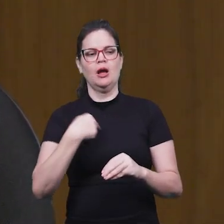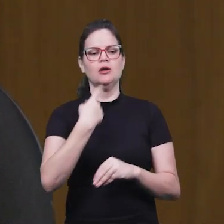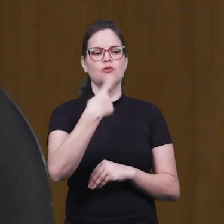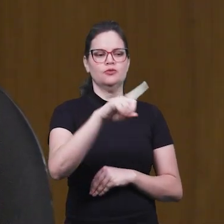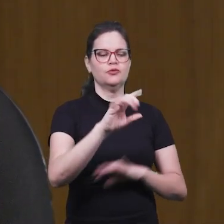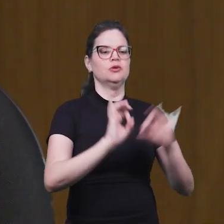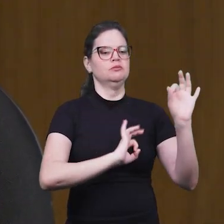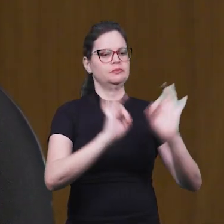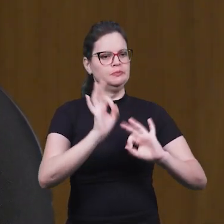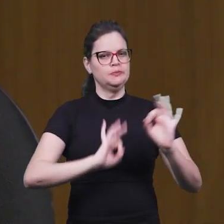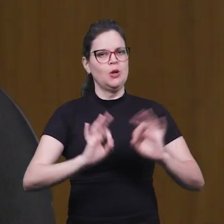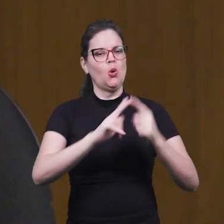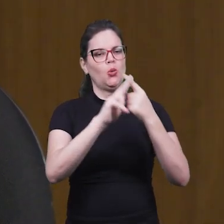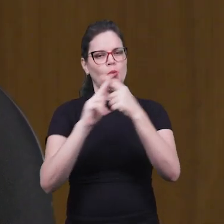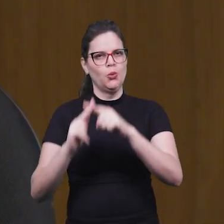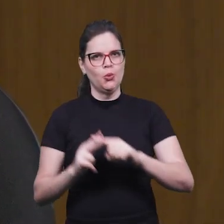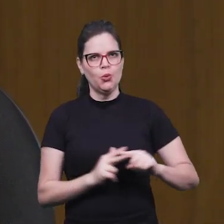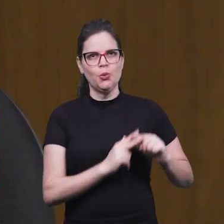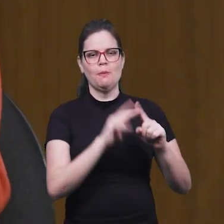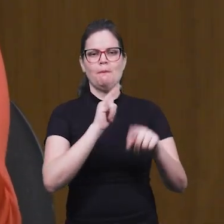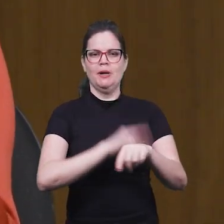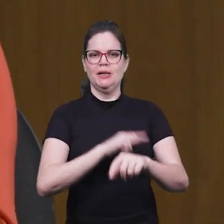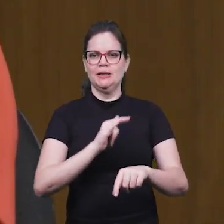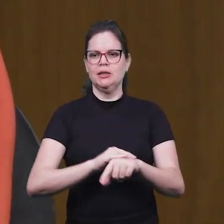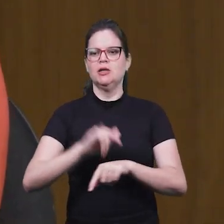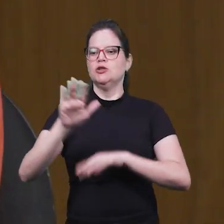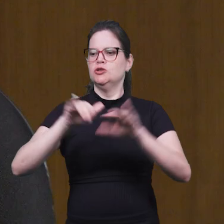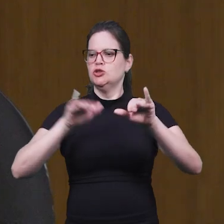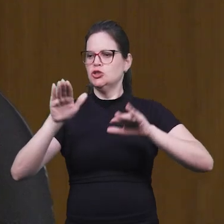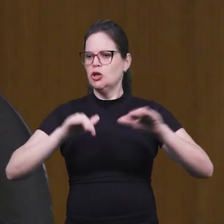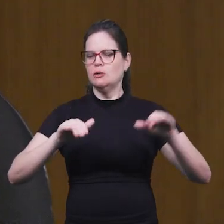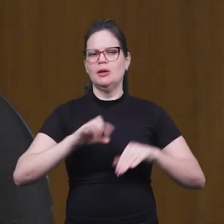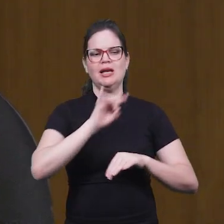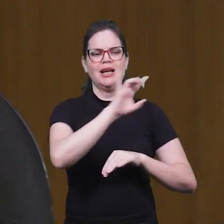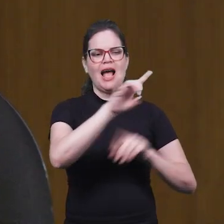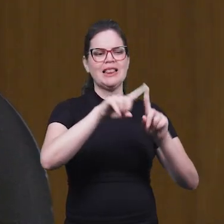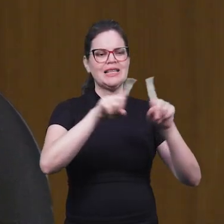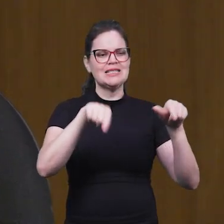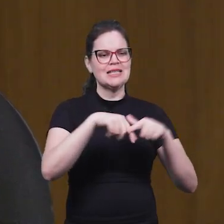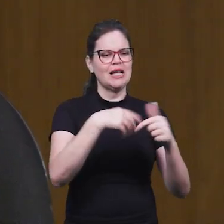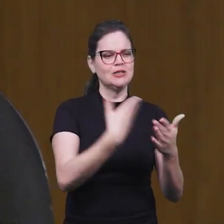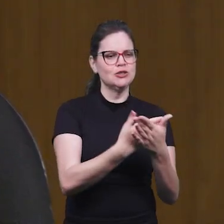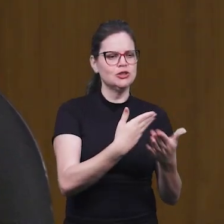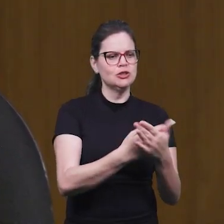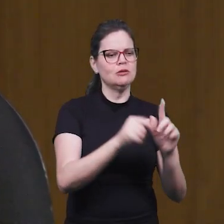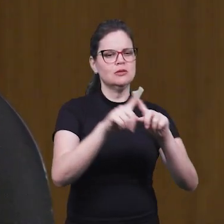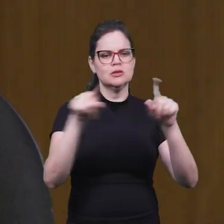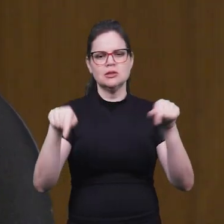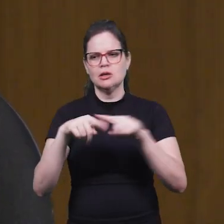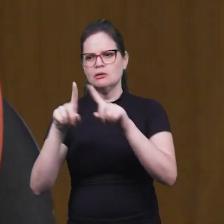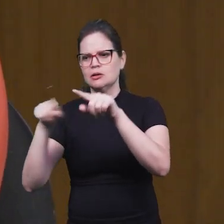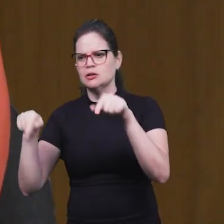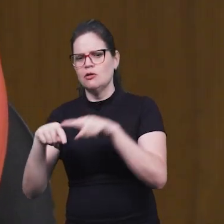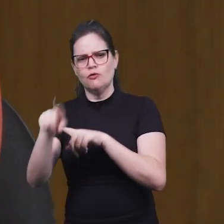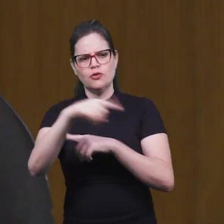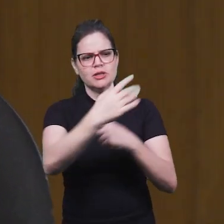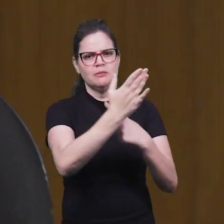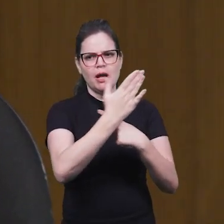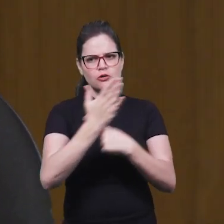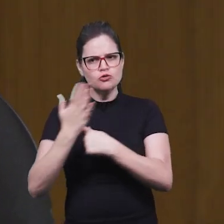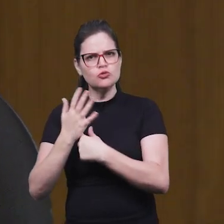conscientização, mandei consertar os banheiros, fui de sala em sala, pedi que eles ajudassem a manter a